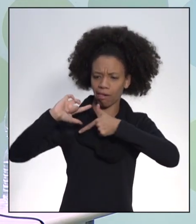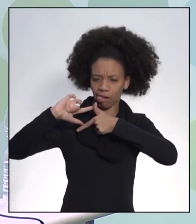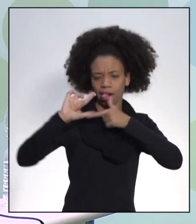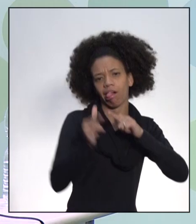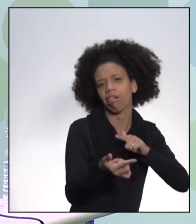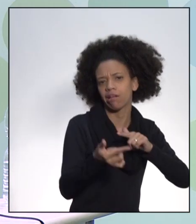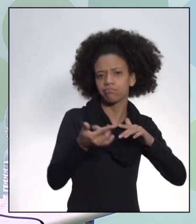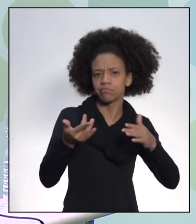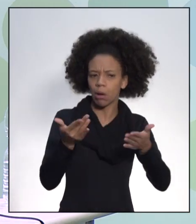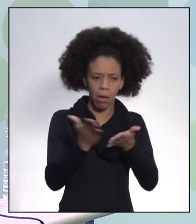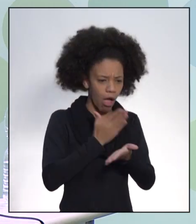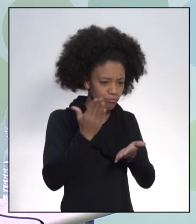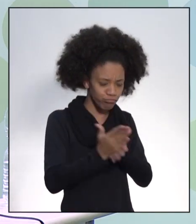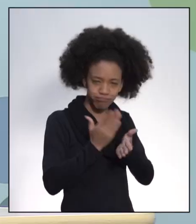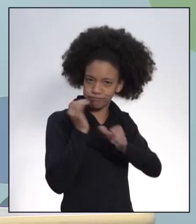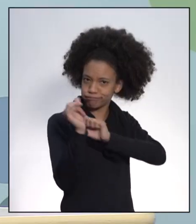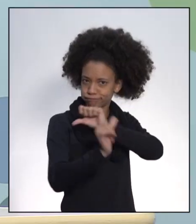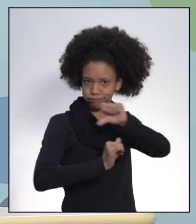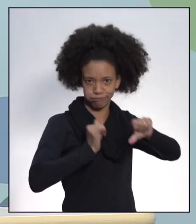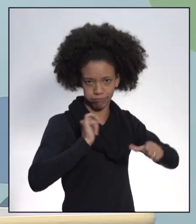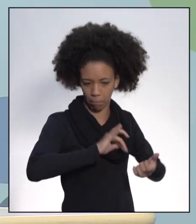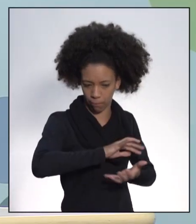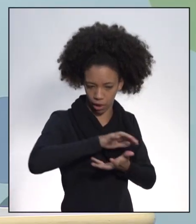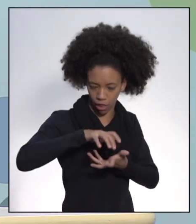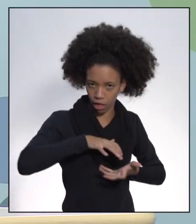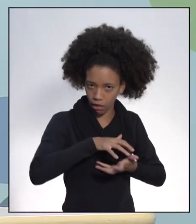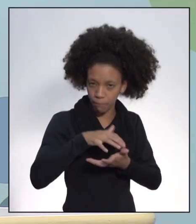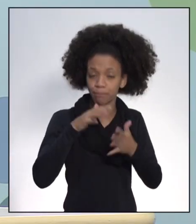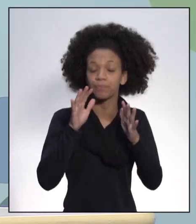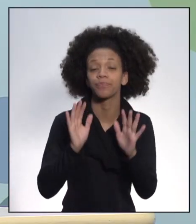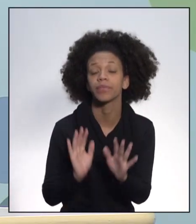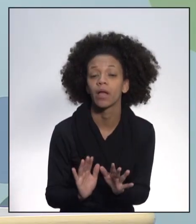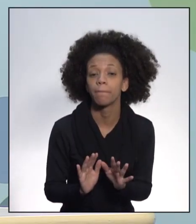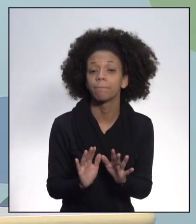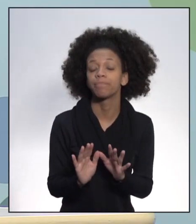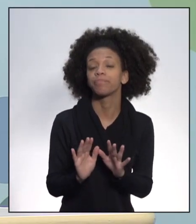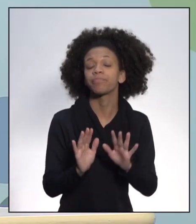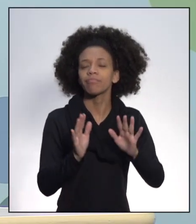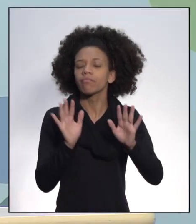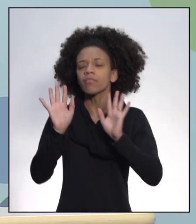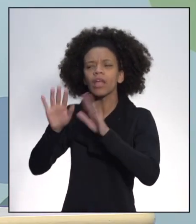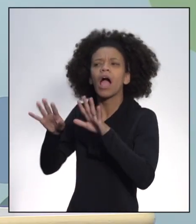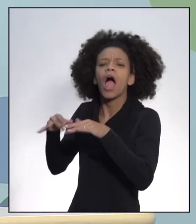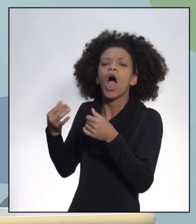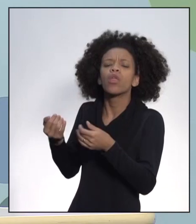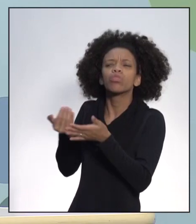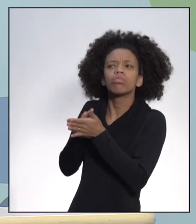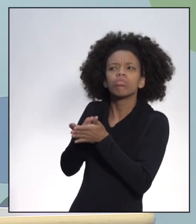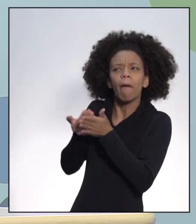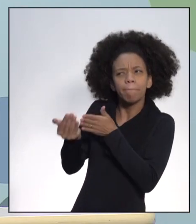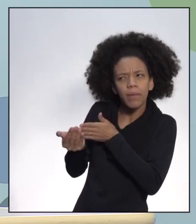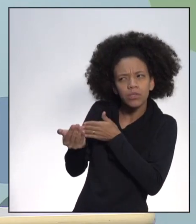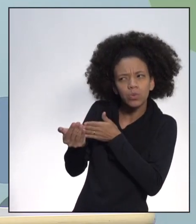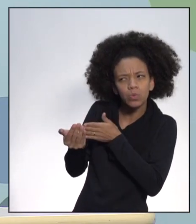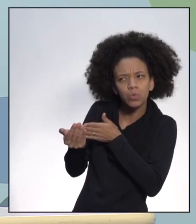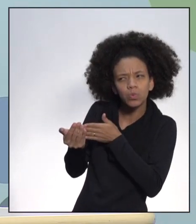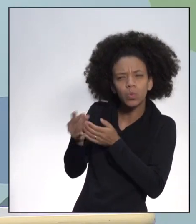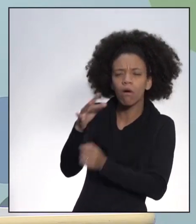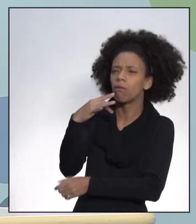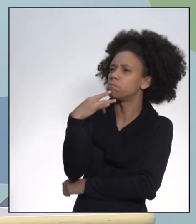todo revolucionário. Porque, assim, no momento em que ele fala, no começo do livro, que ele fala assim,